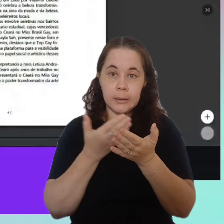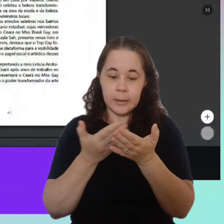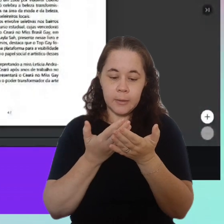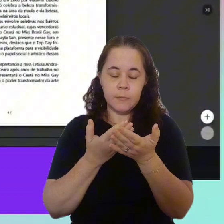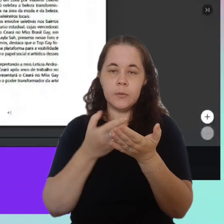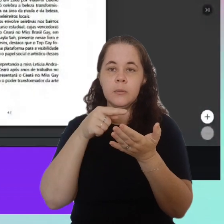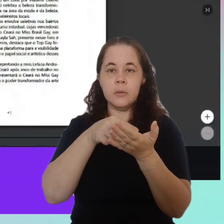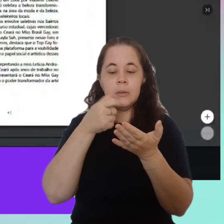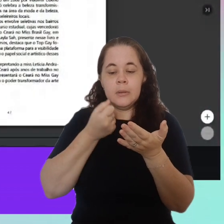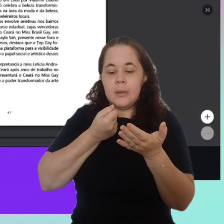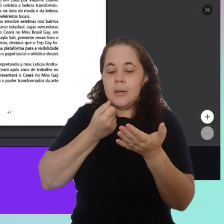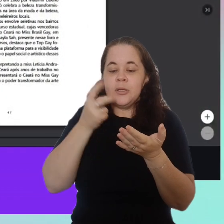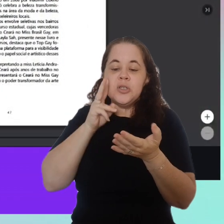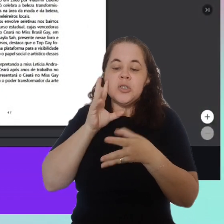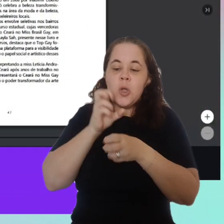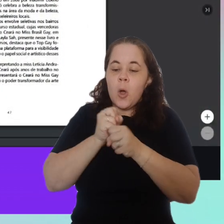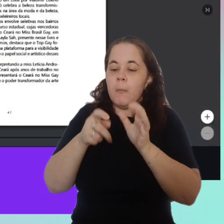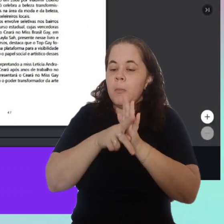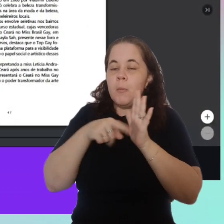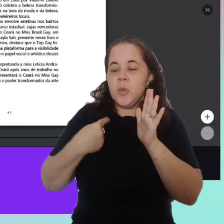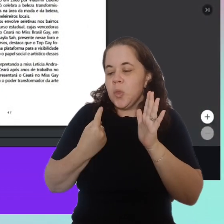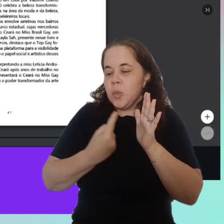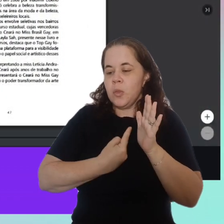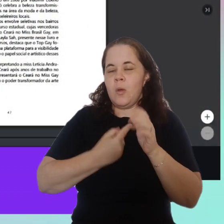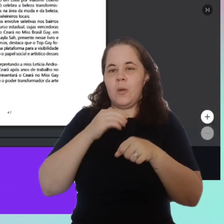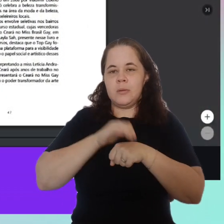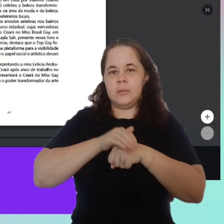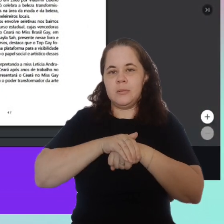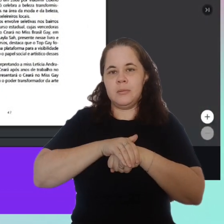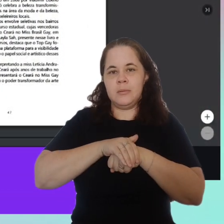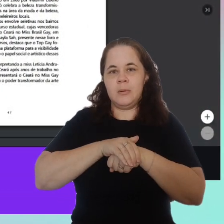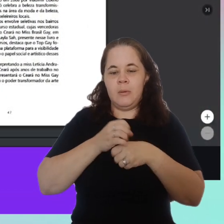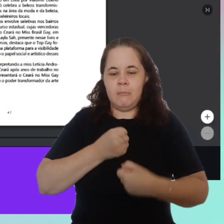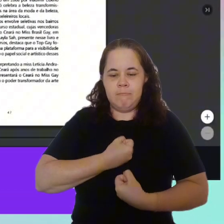nós, contado por nós. É nossa história sendo escrita por nós mesmos, né?